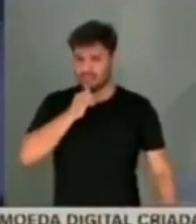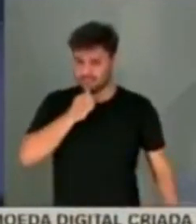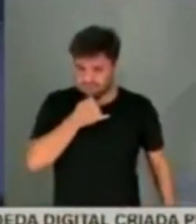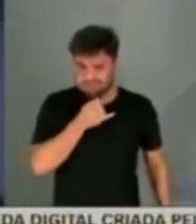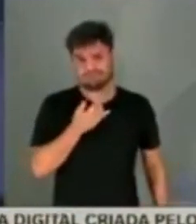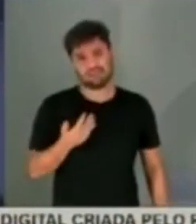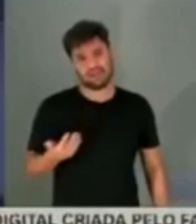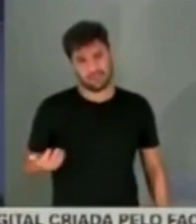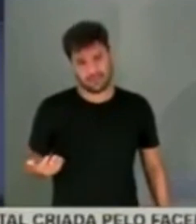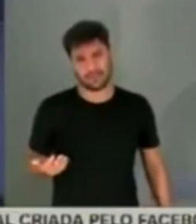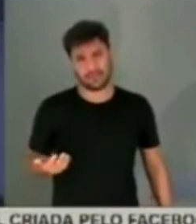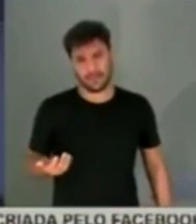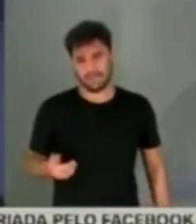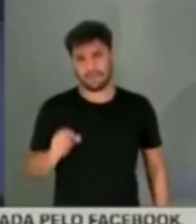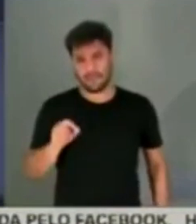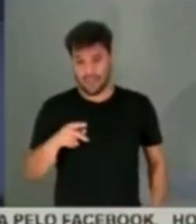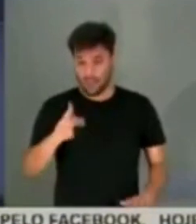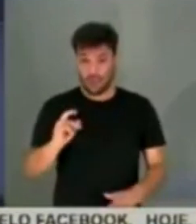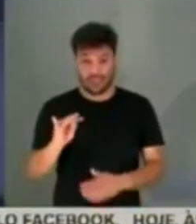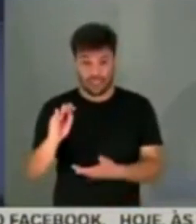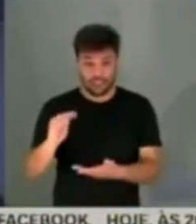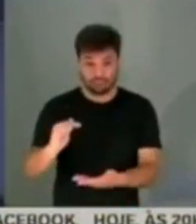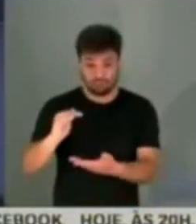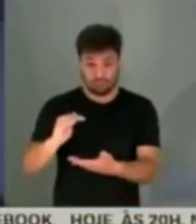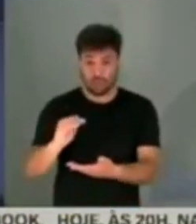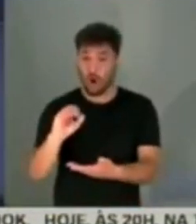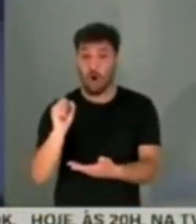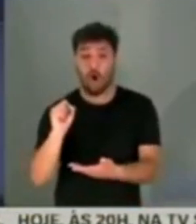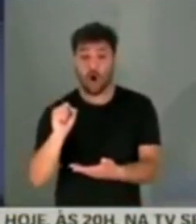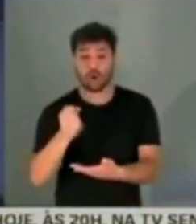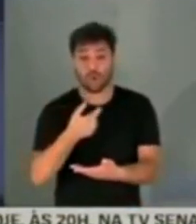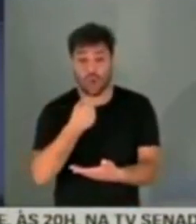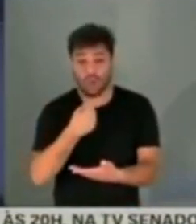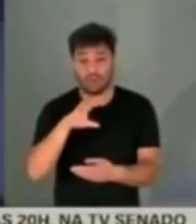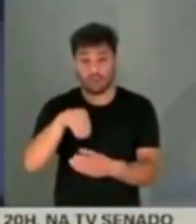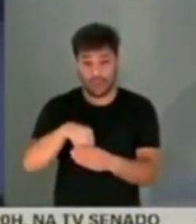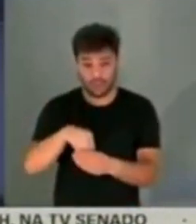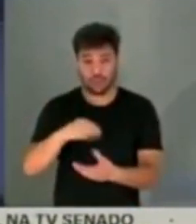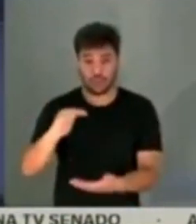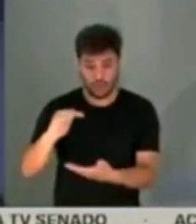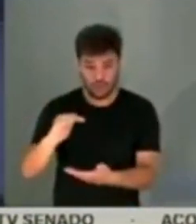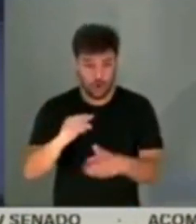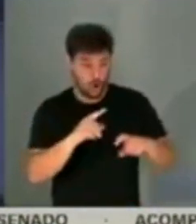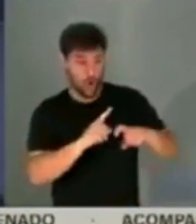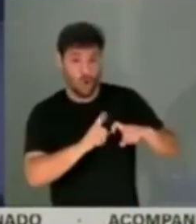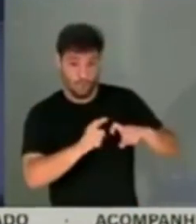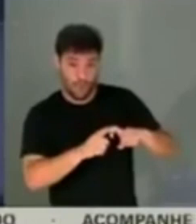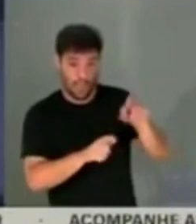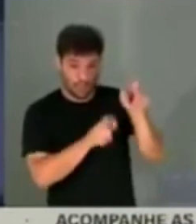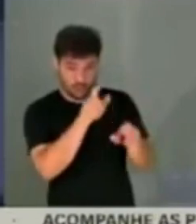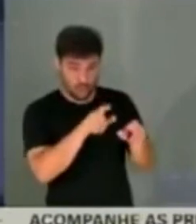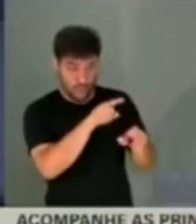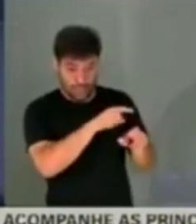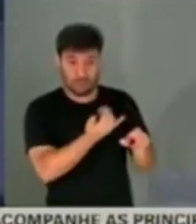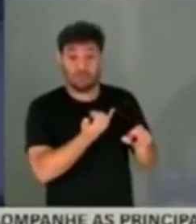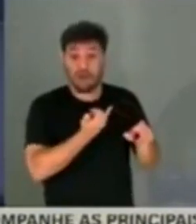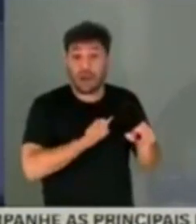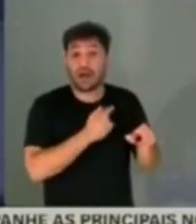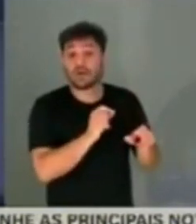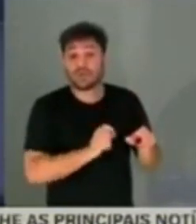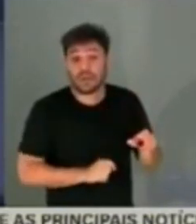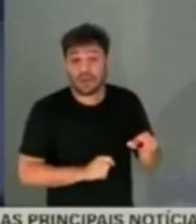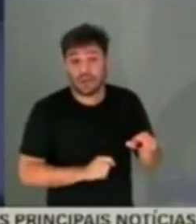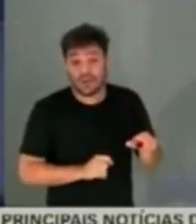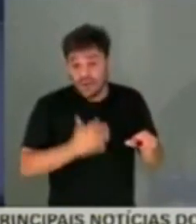lamentável, na minha opinião, que esse kit era composto por 8 itens. E aí os médicos, pelo menos a explicação que me deram,